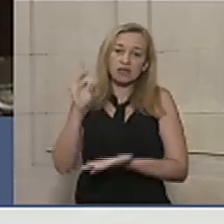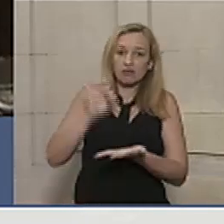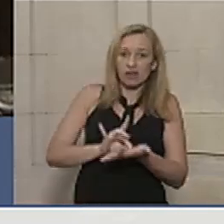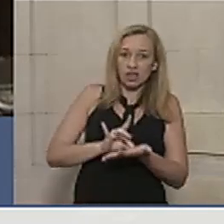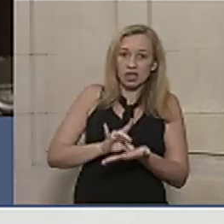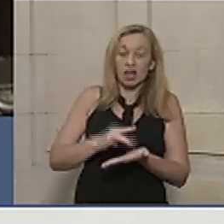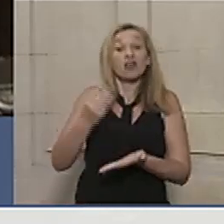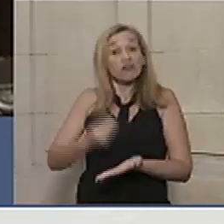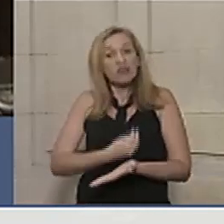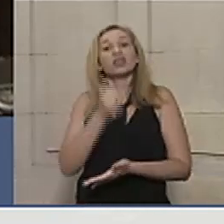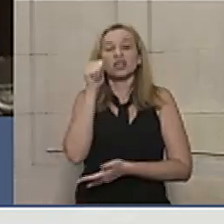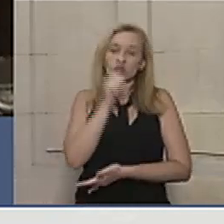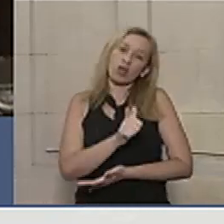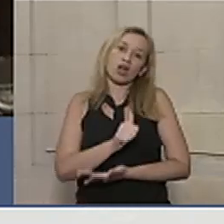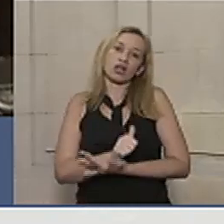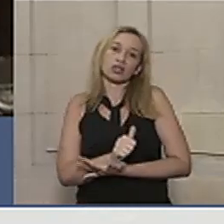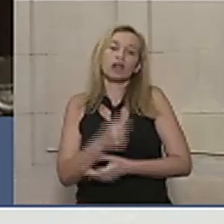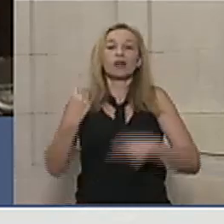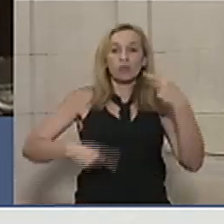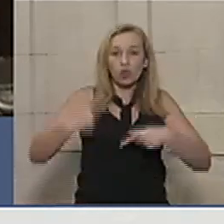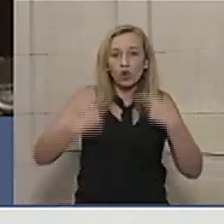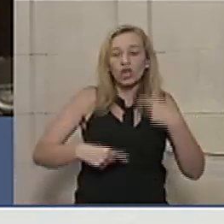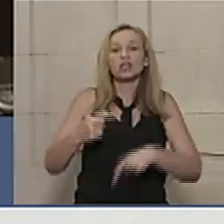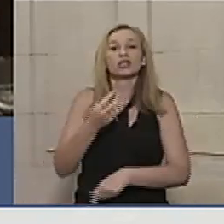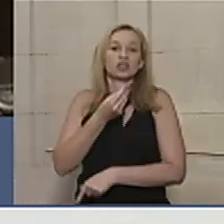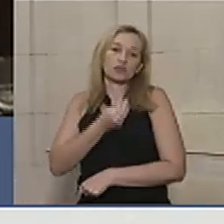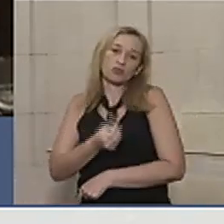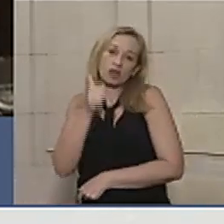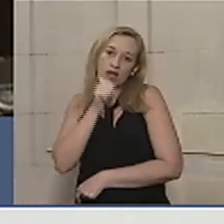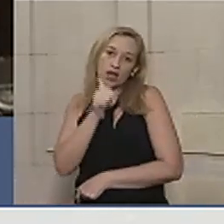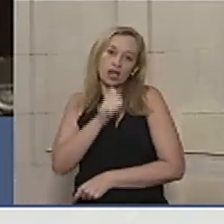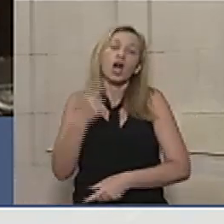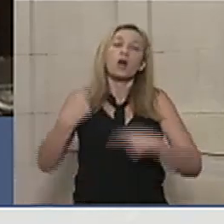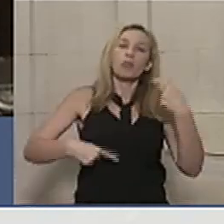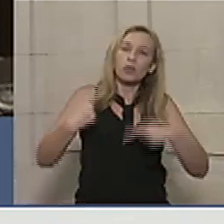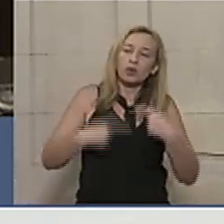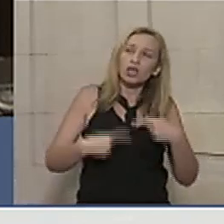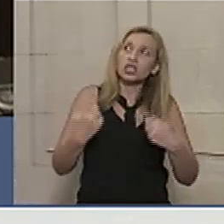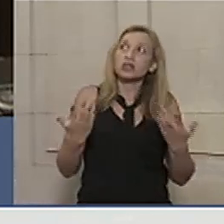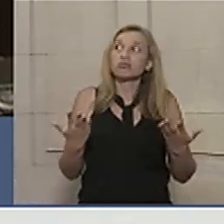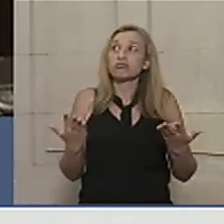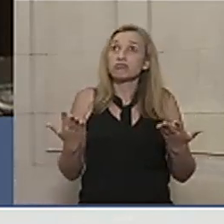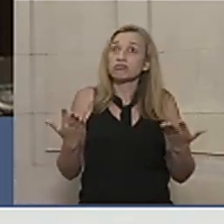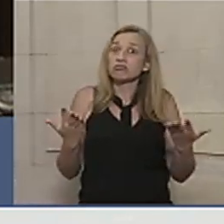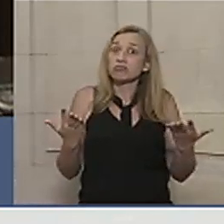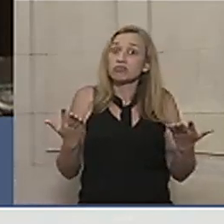na vida das mulheres, na política das mulheres, na política de